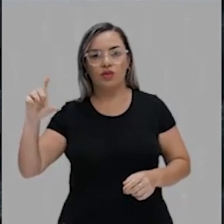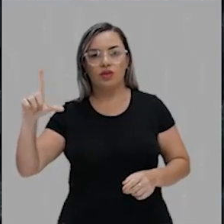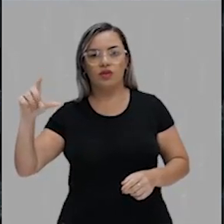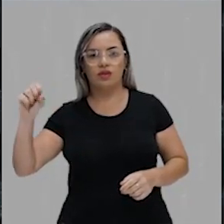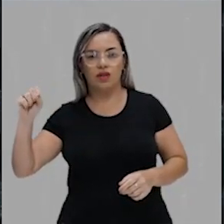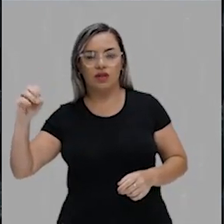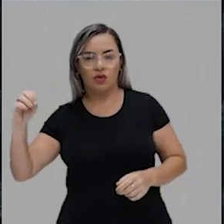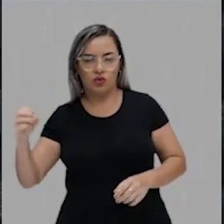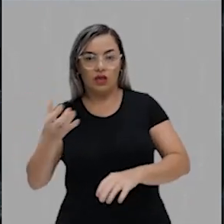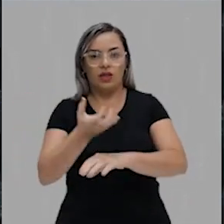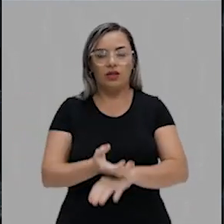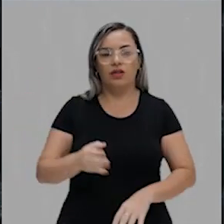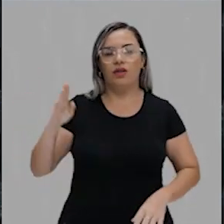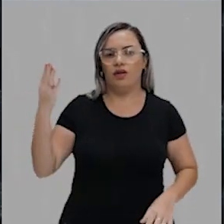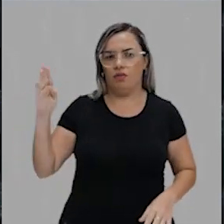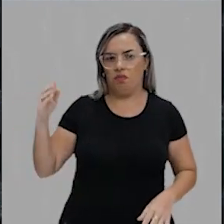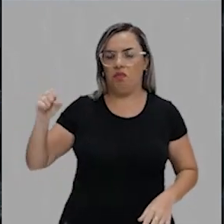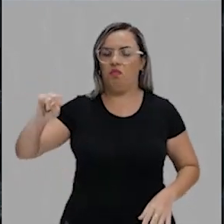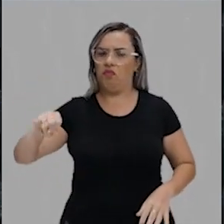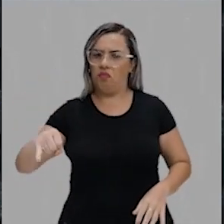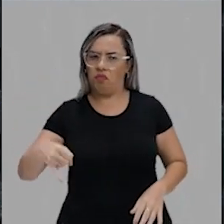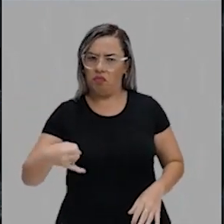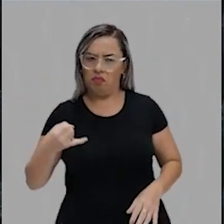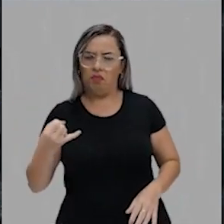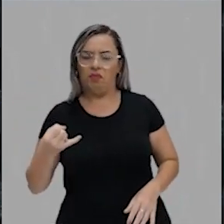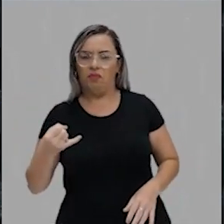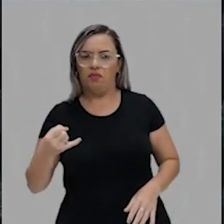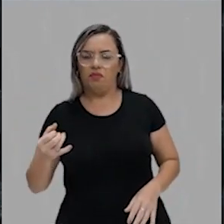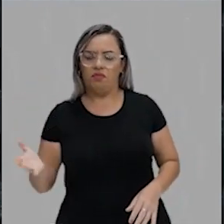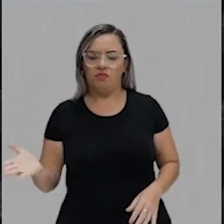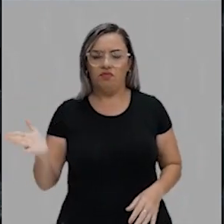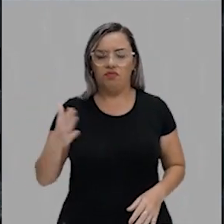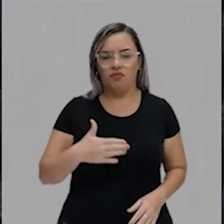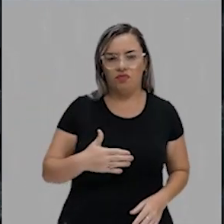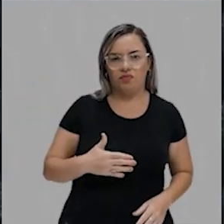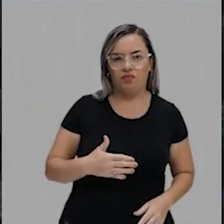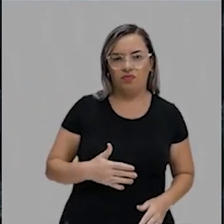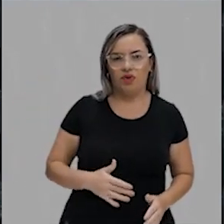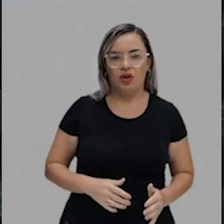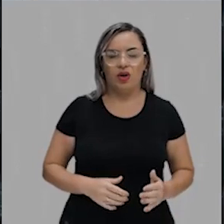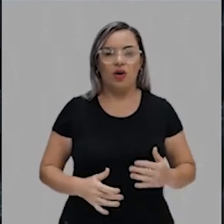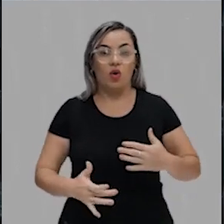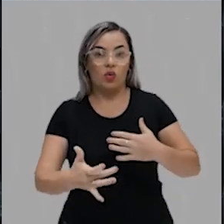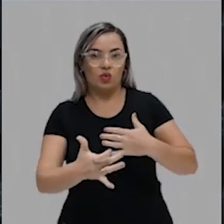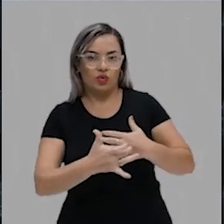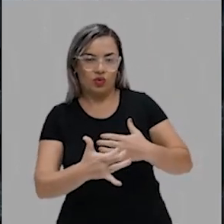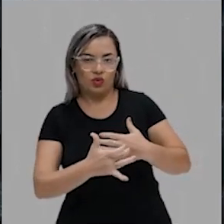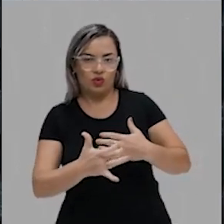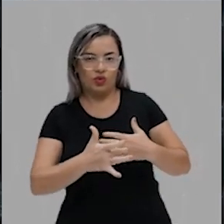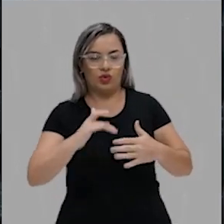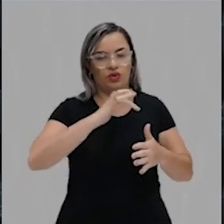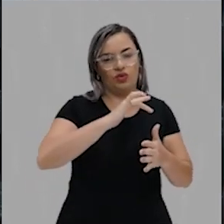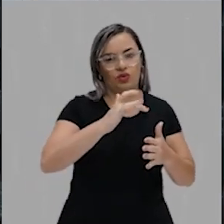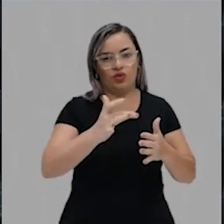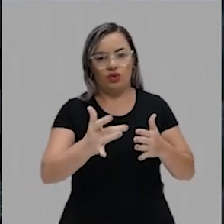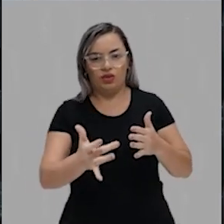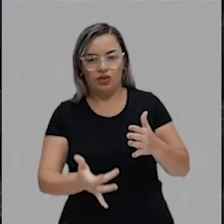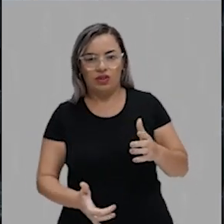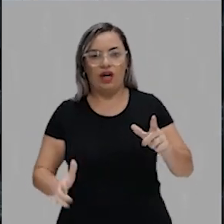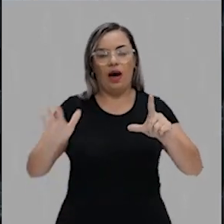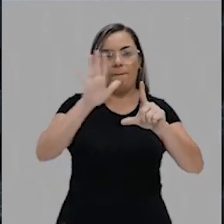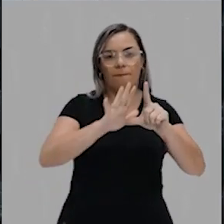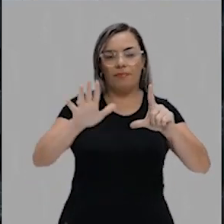Queria aproveitar esse momento aqui para te chamar a curtir as nossas redes sociais, tá? Plataforma Gonçalves